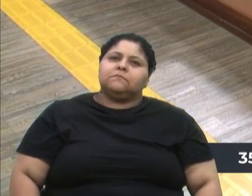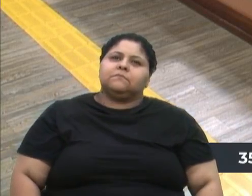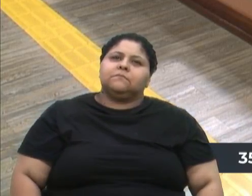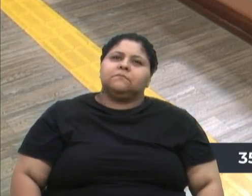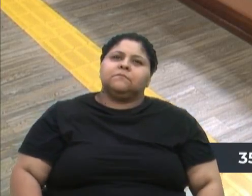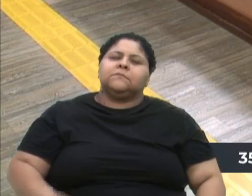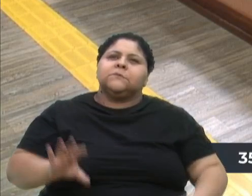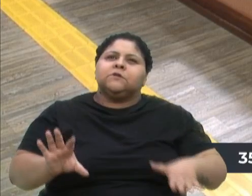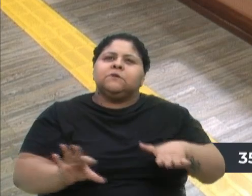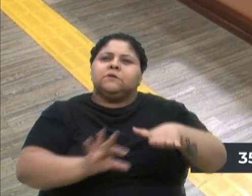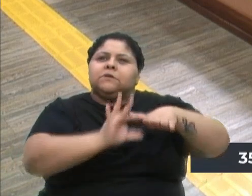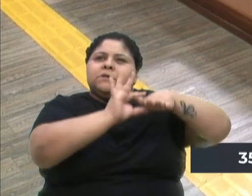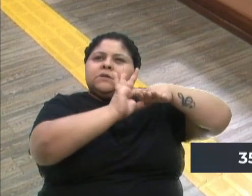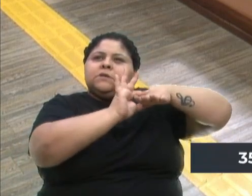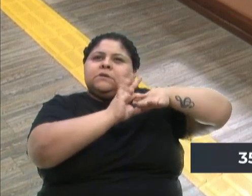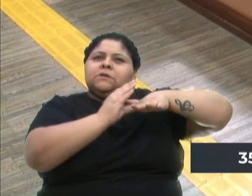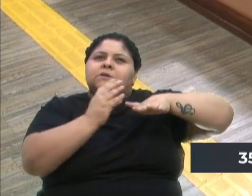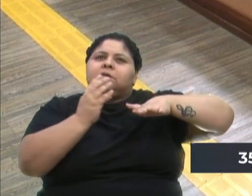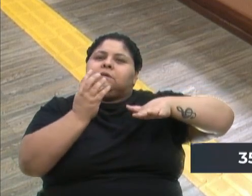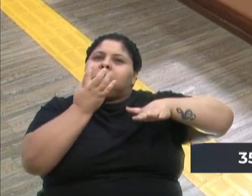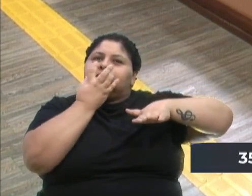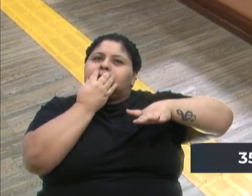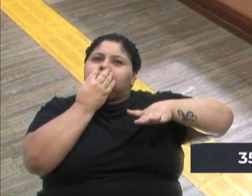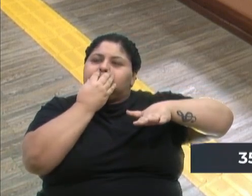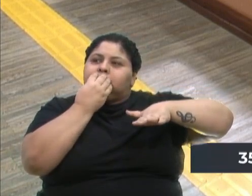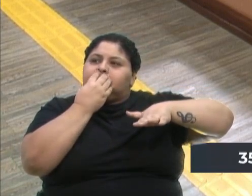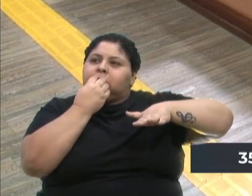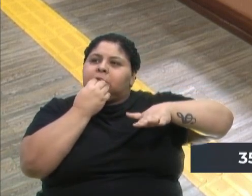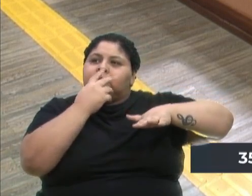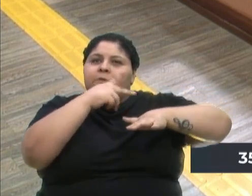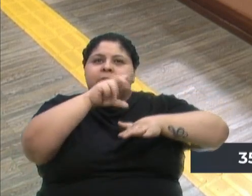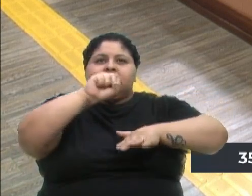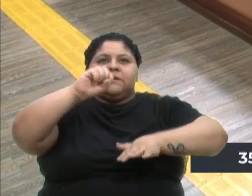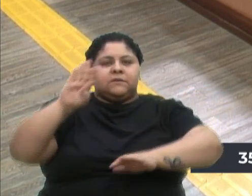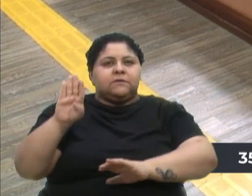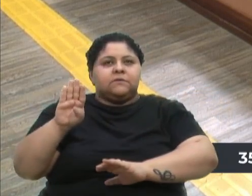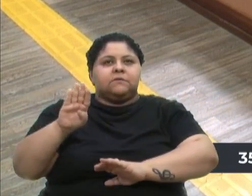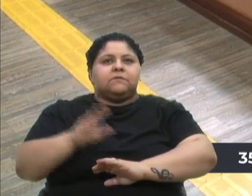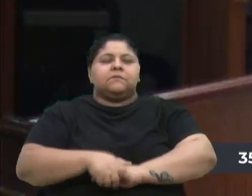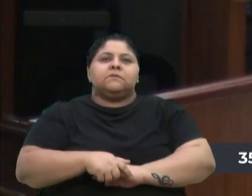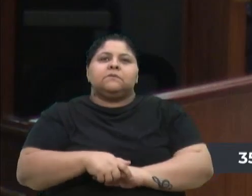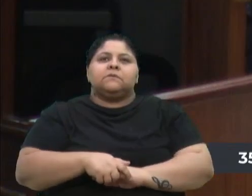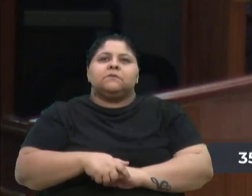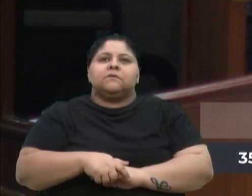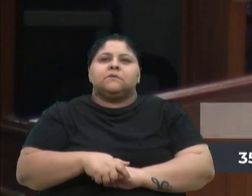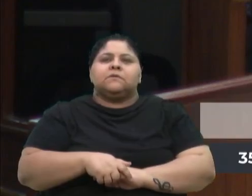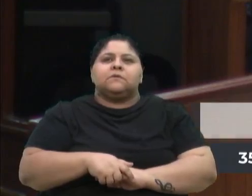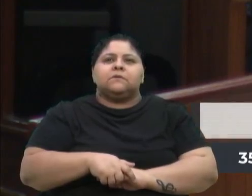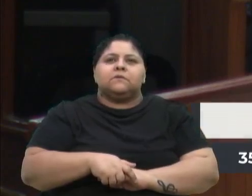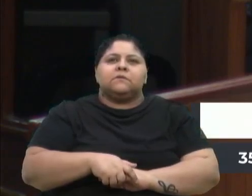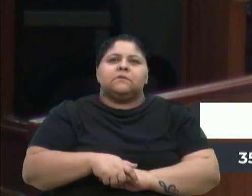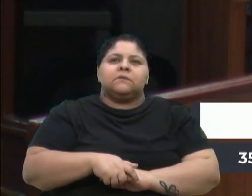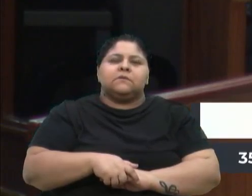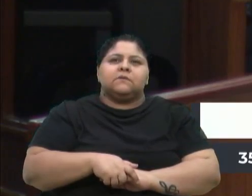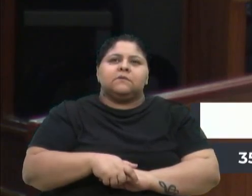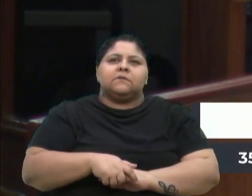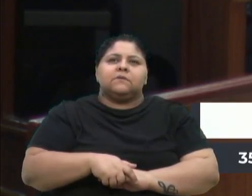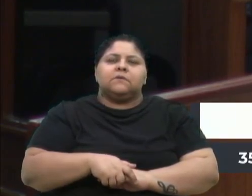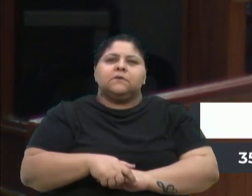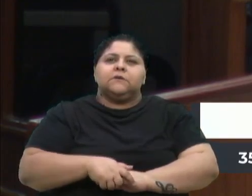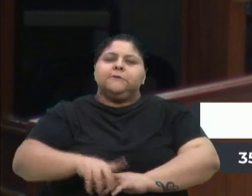Camires. Uma declaração de líder ao PSB. O próximo que solicitou, não sei se foi o Scalco ou o Alberto.